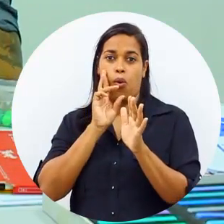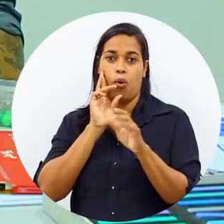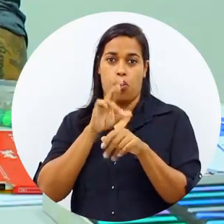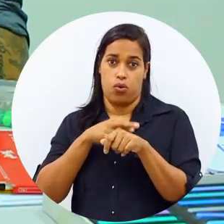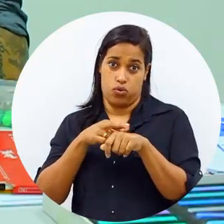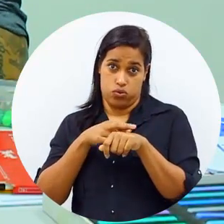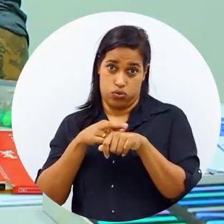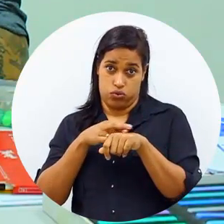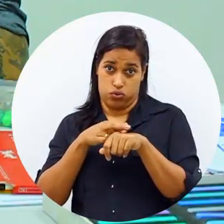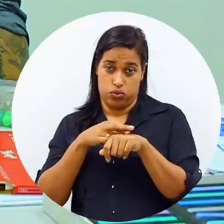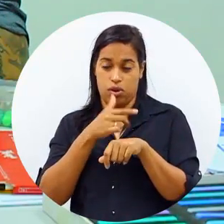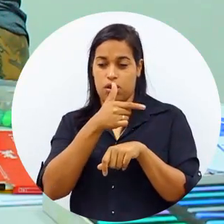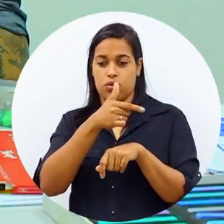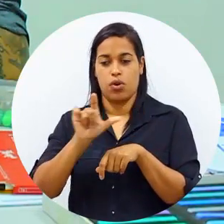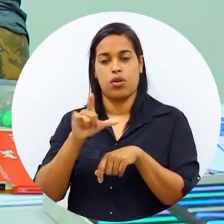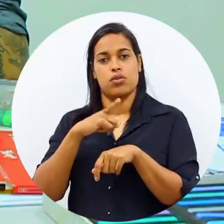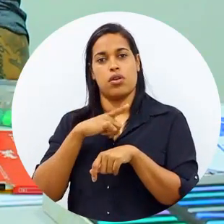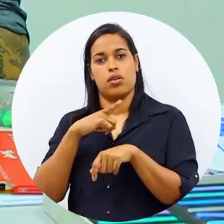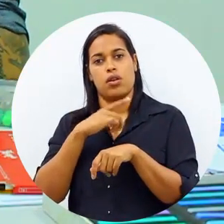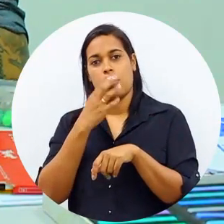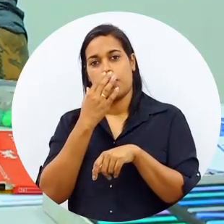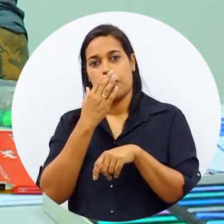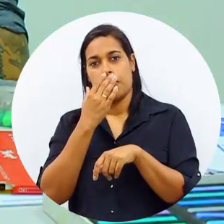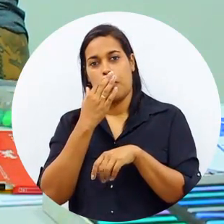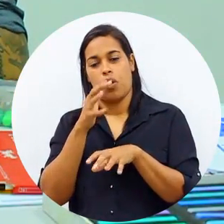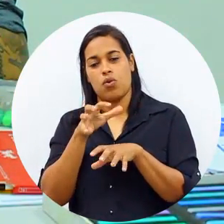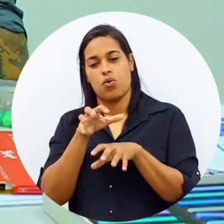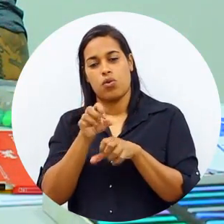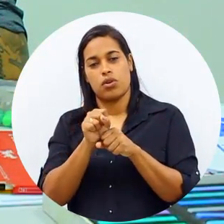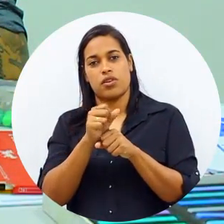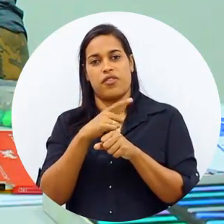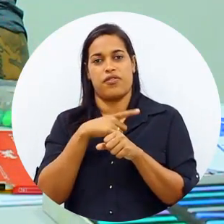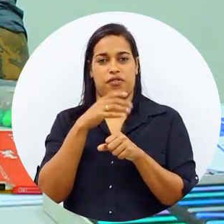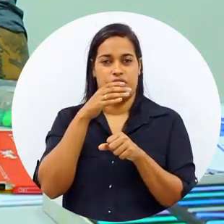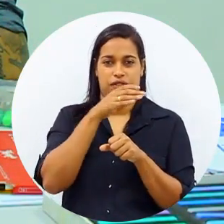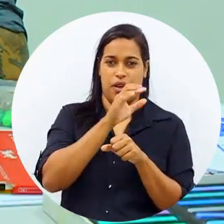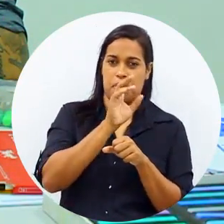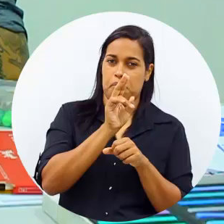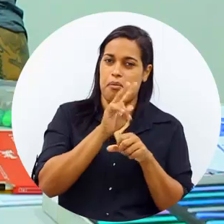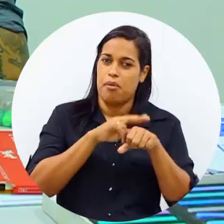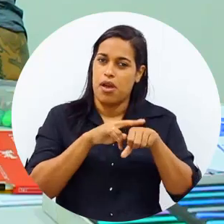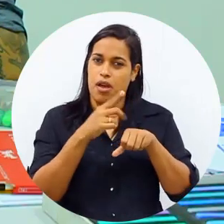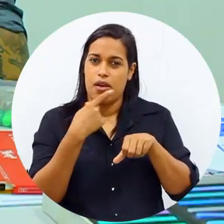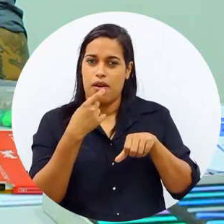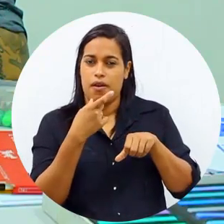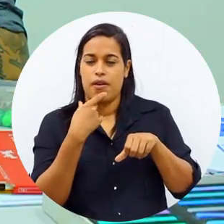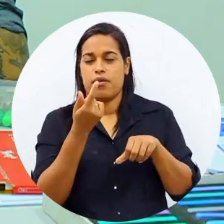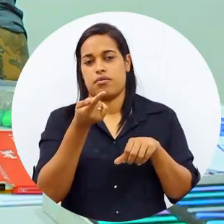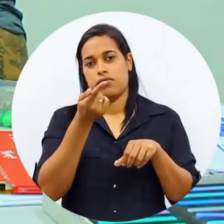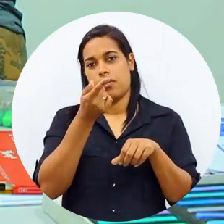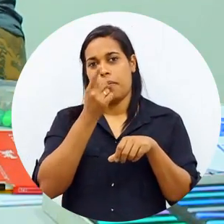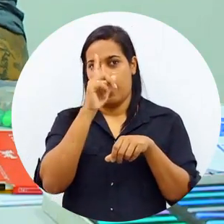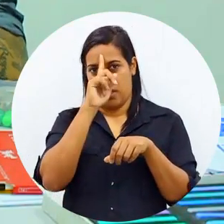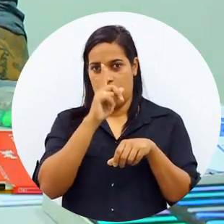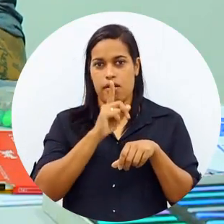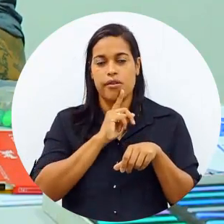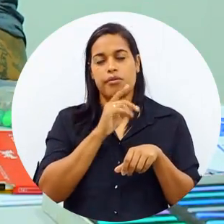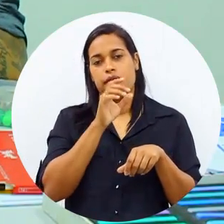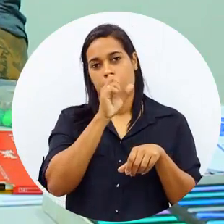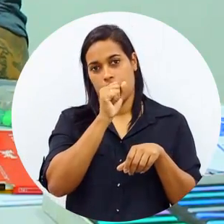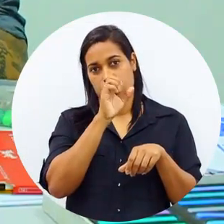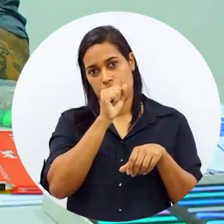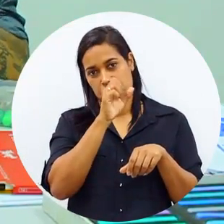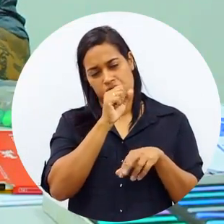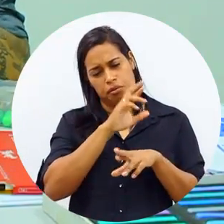roxo, e de outro lado você tem as cores quentes, que passam pelos vermelhos, amarelos, laranjas,